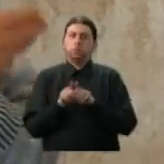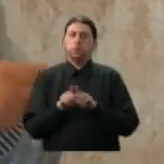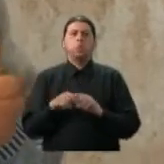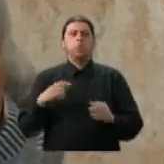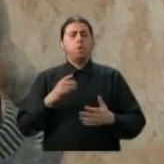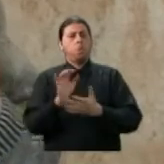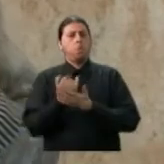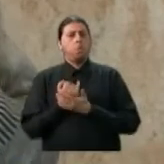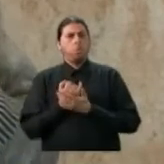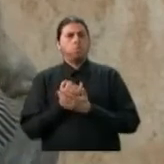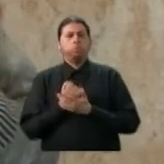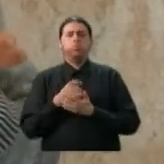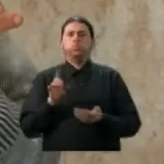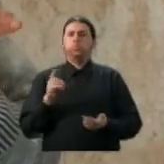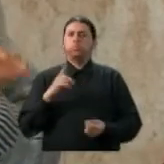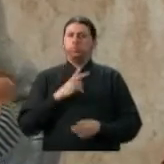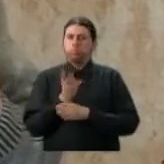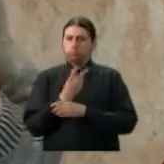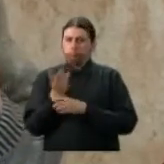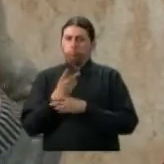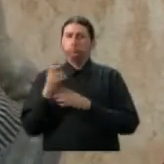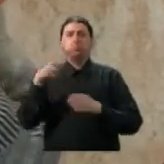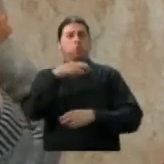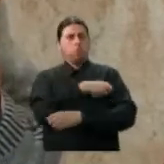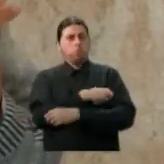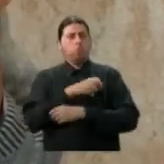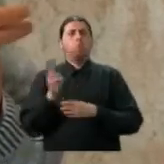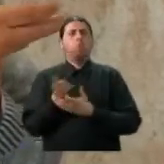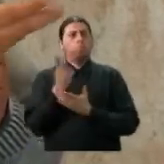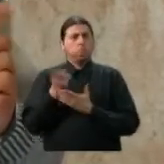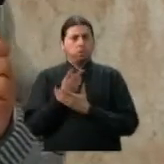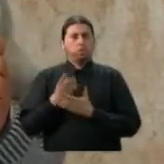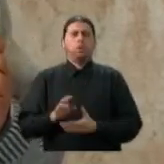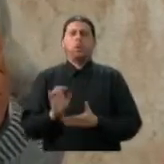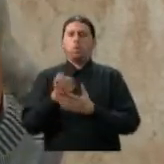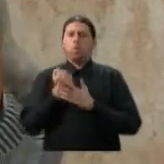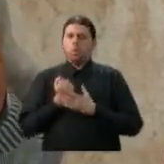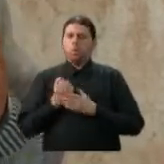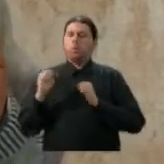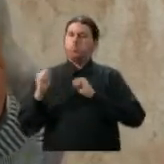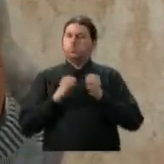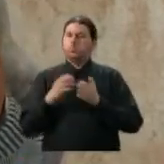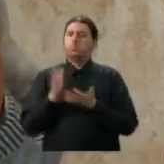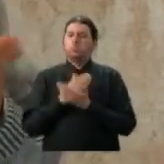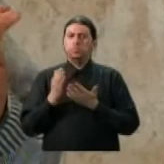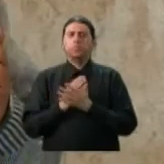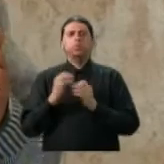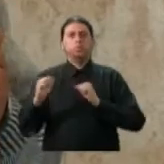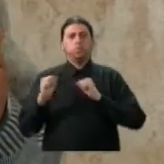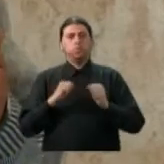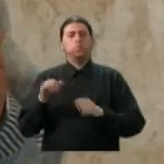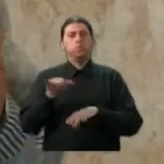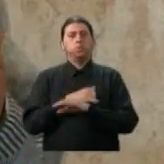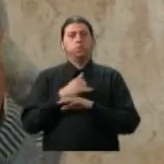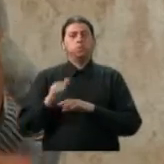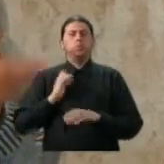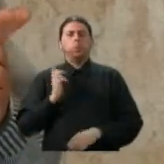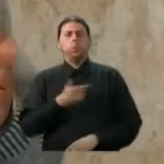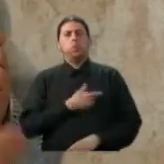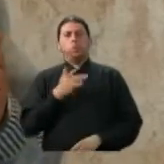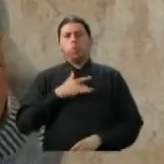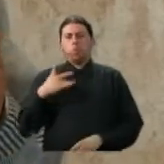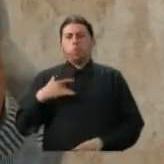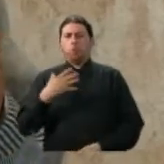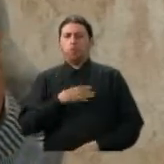a proteção, buscar a vacina, buscar nos resguardar de possíveis danos que possam haver na nossa saúde e dos